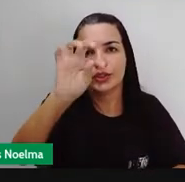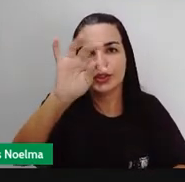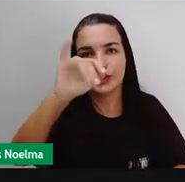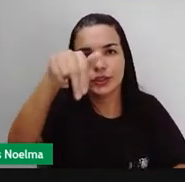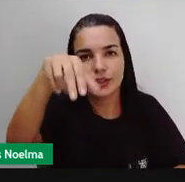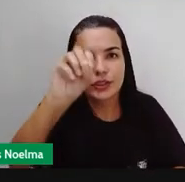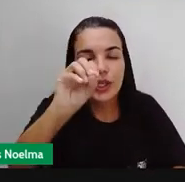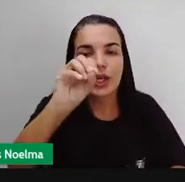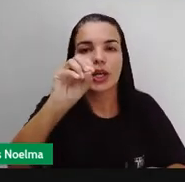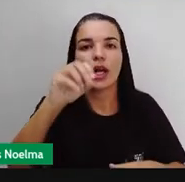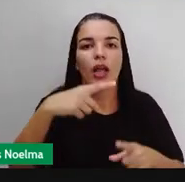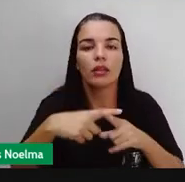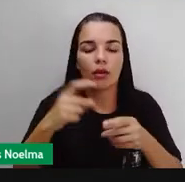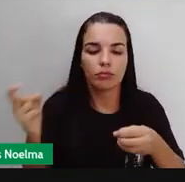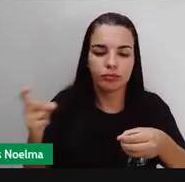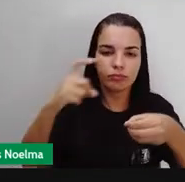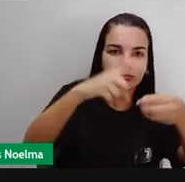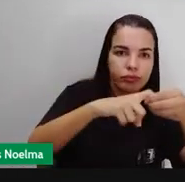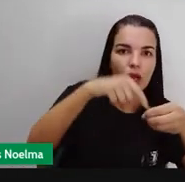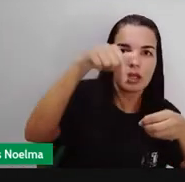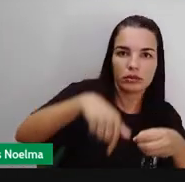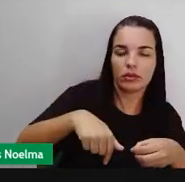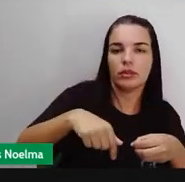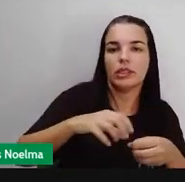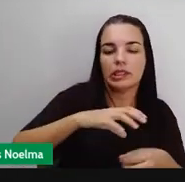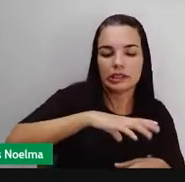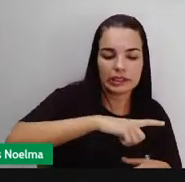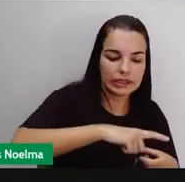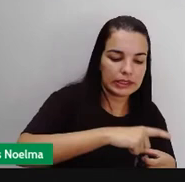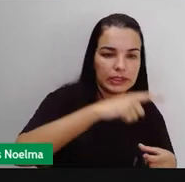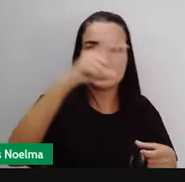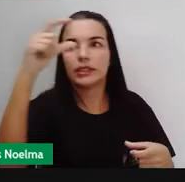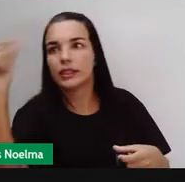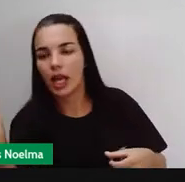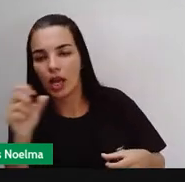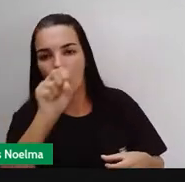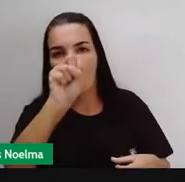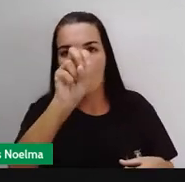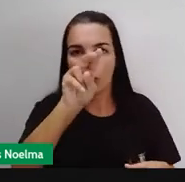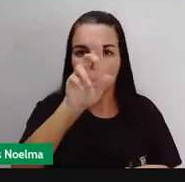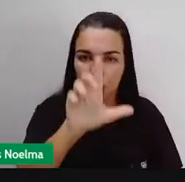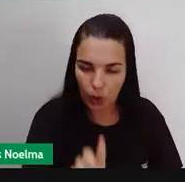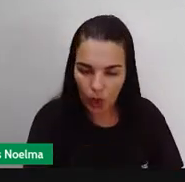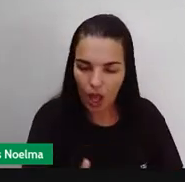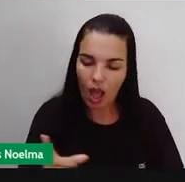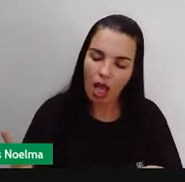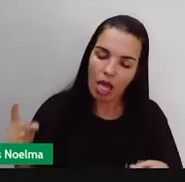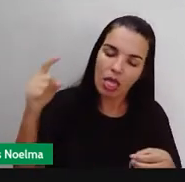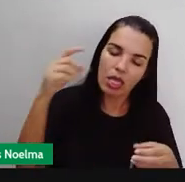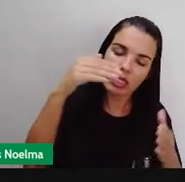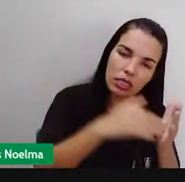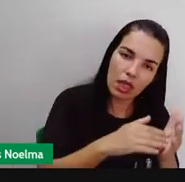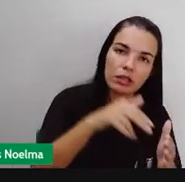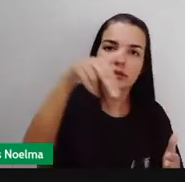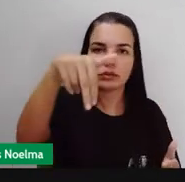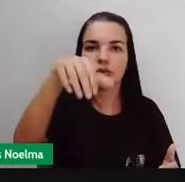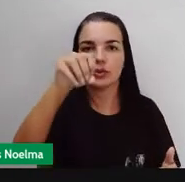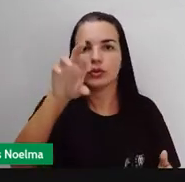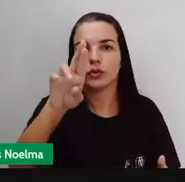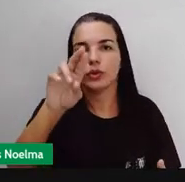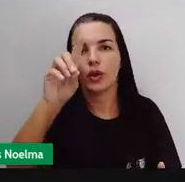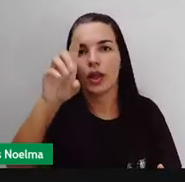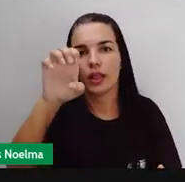provavelmente entre os anos de 1960 a 1980, voltando então para a região